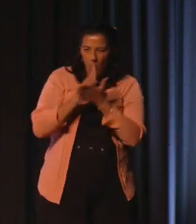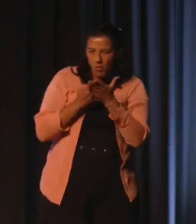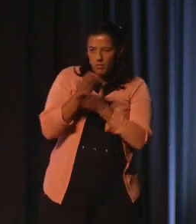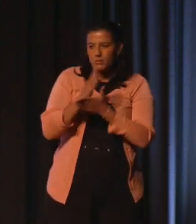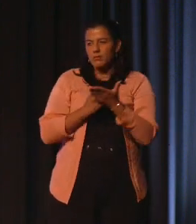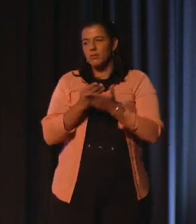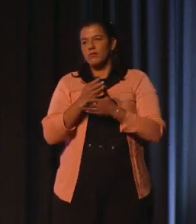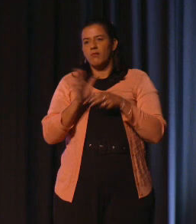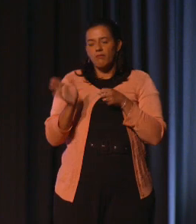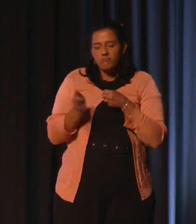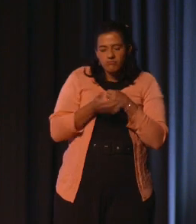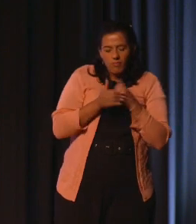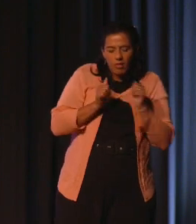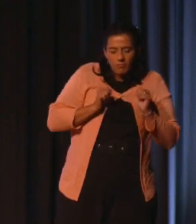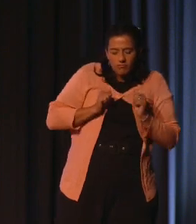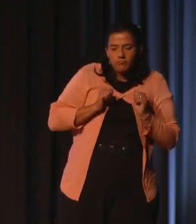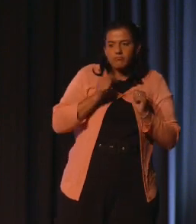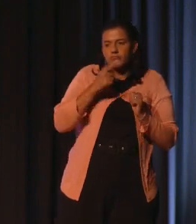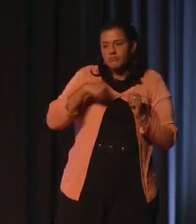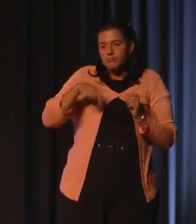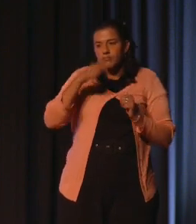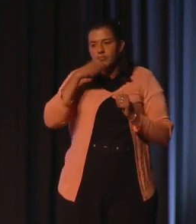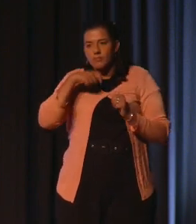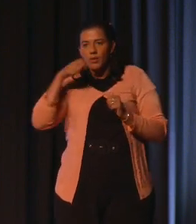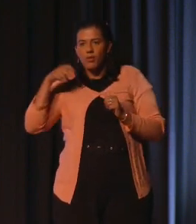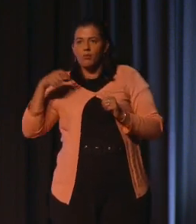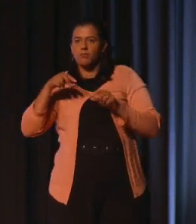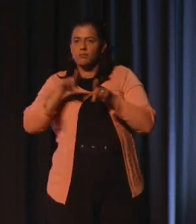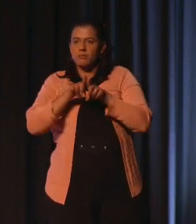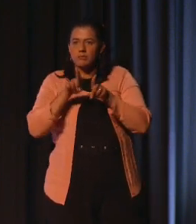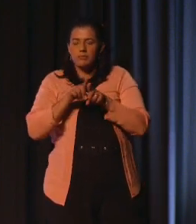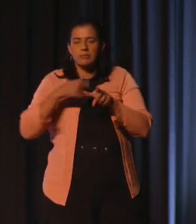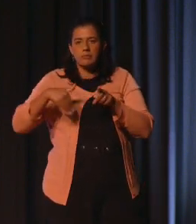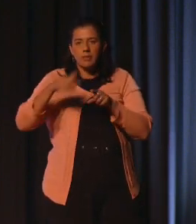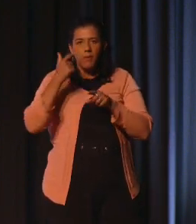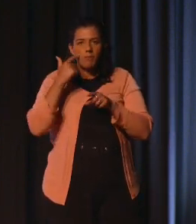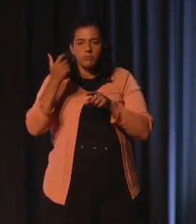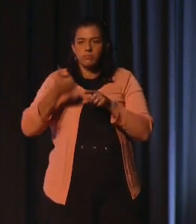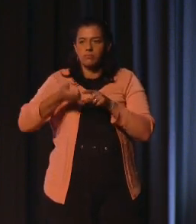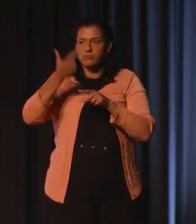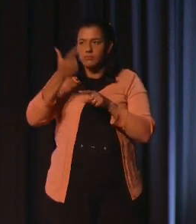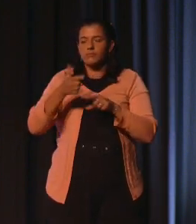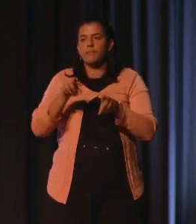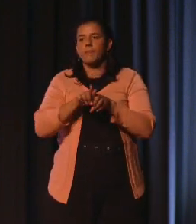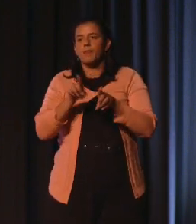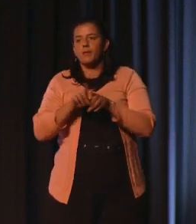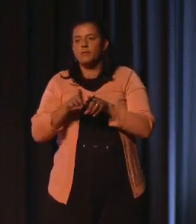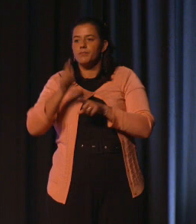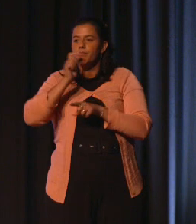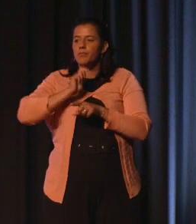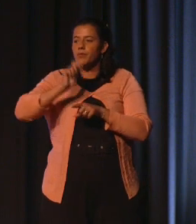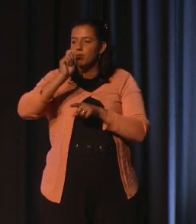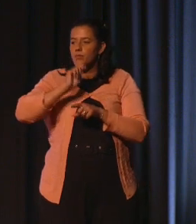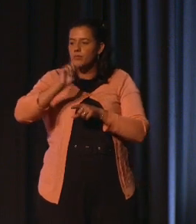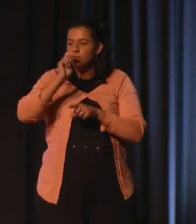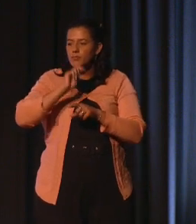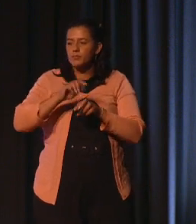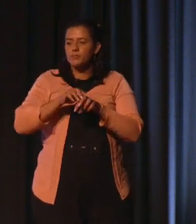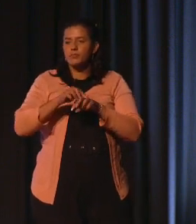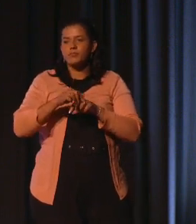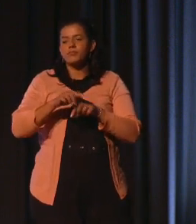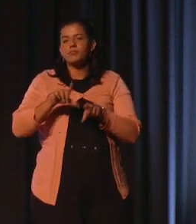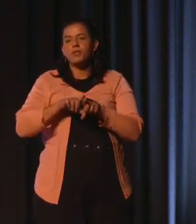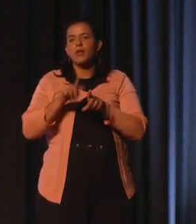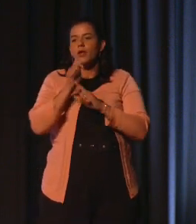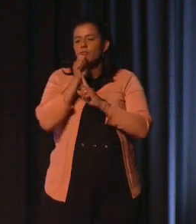ficar moadinha quando está nascendo os dentinhos, principalmente os molares, é dar para a criança chupar um